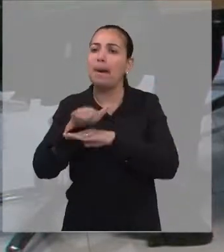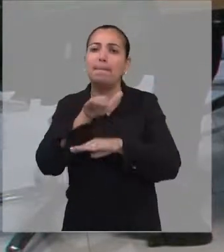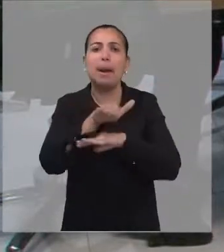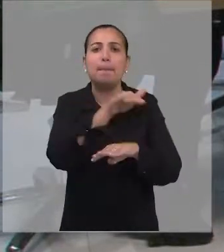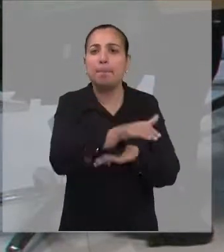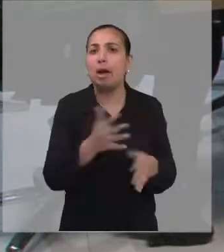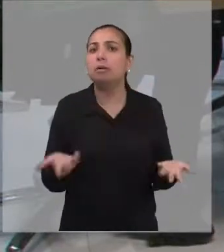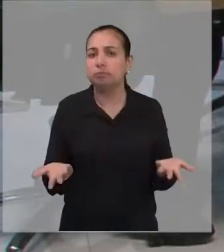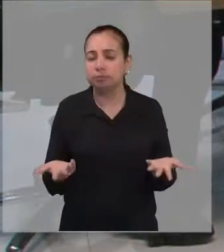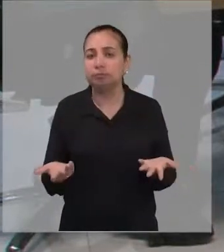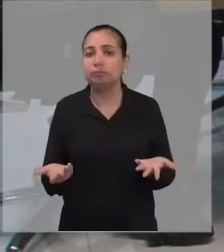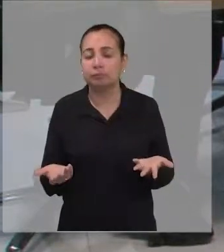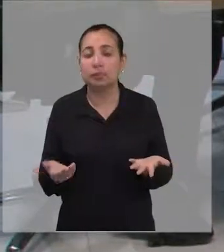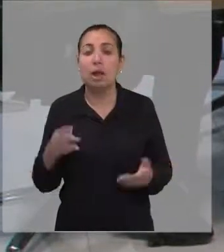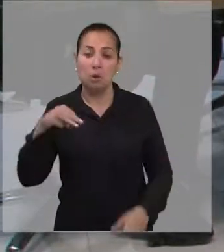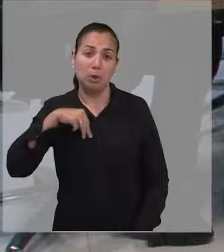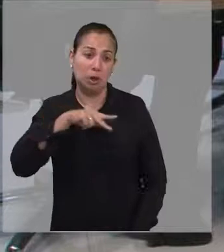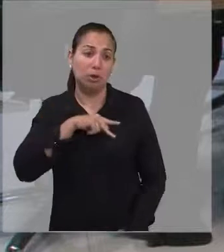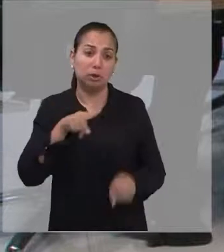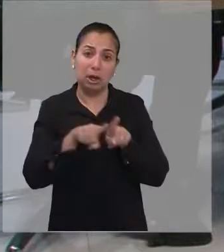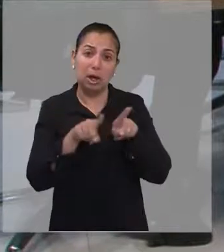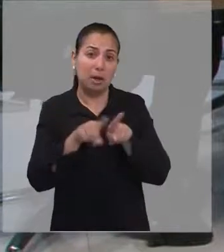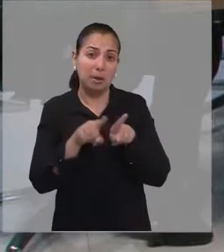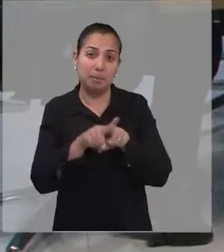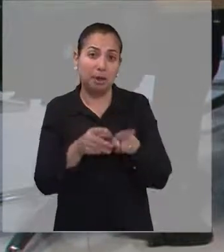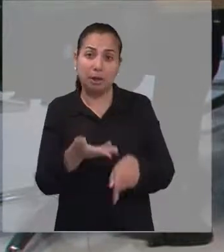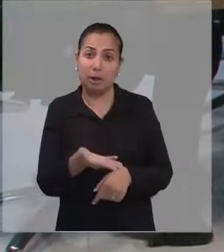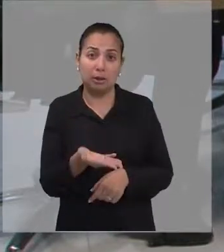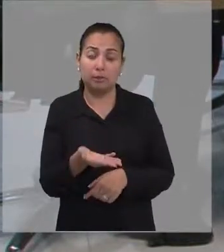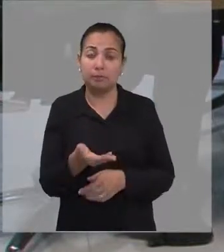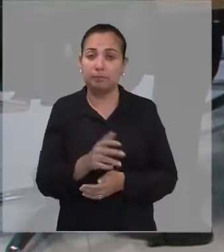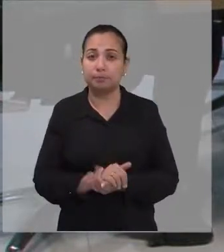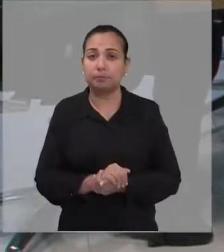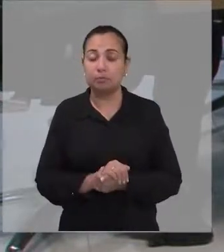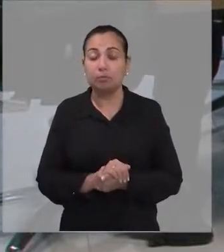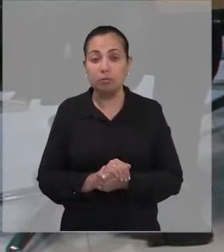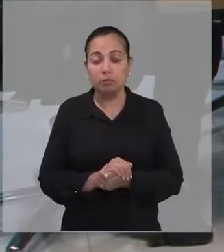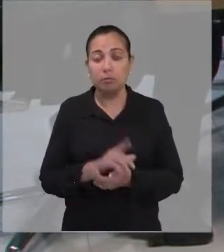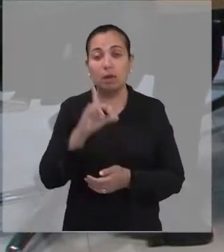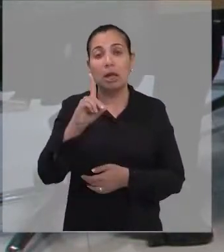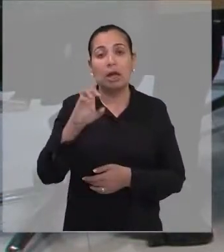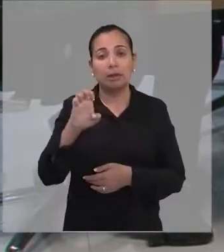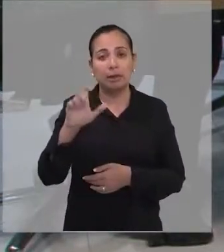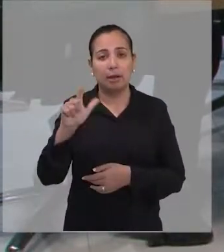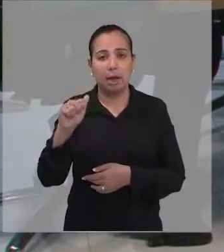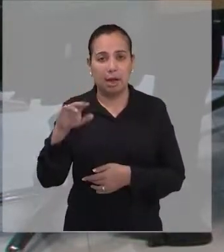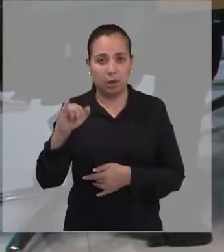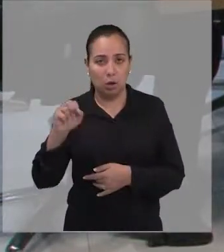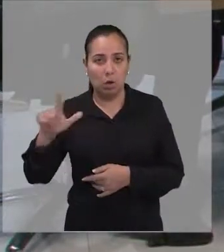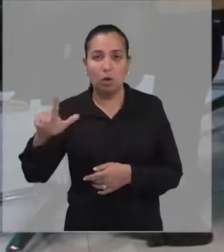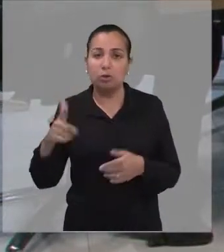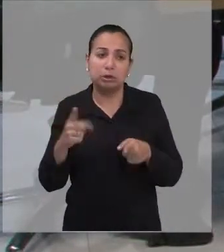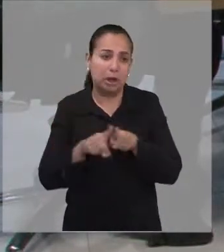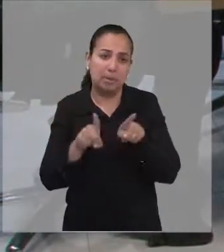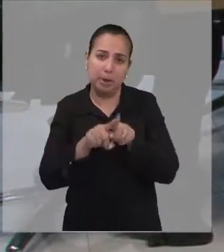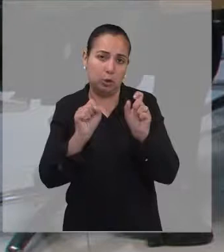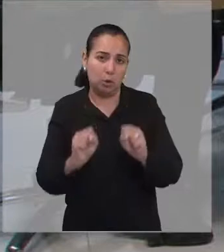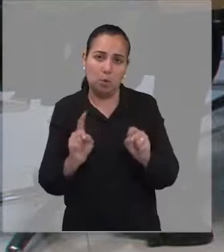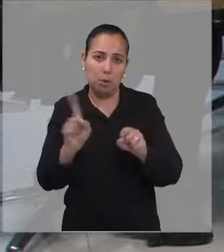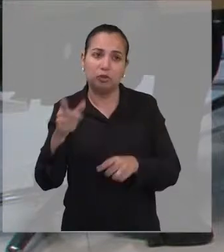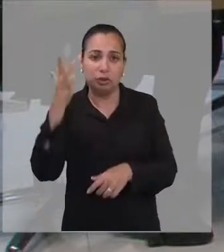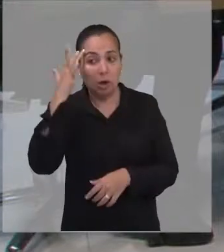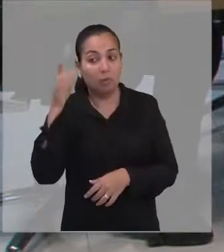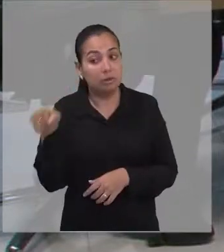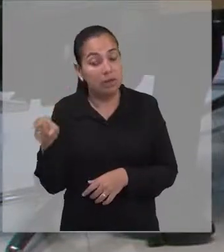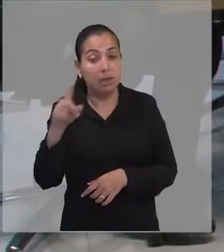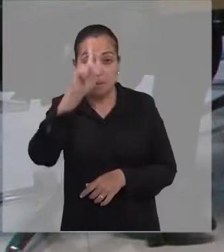dar essa autorização. Olha, eu vou mais além. Teria que partir do juiz. Dallagnol não podia mandar botar um grampo. Não vamos supor que foi ele que mandou. É claro,